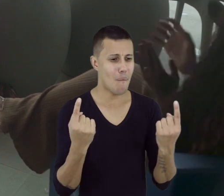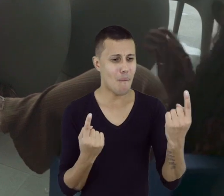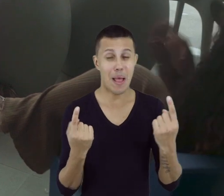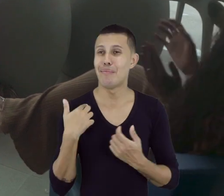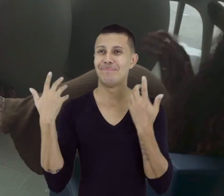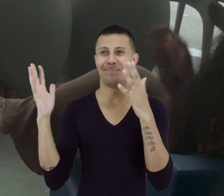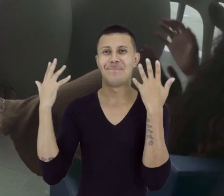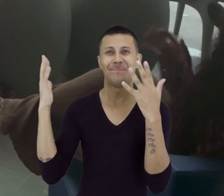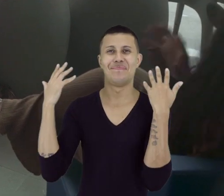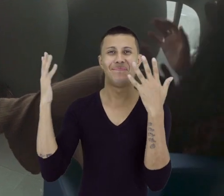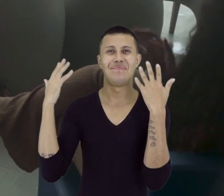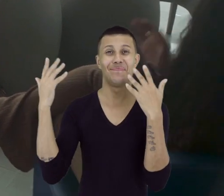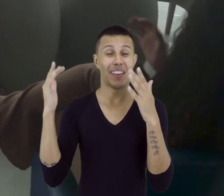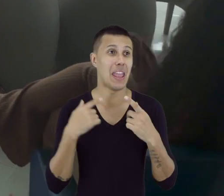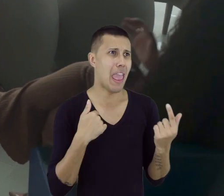a...